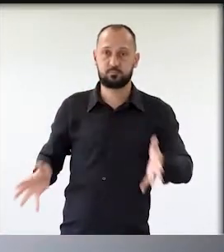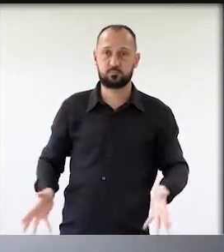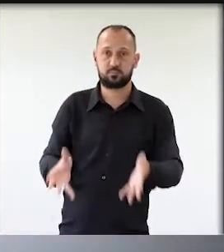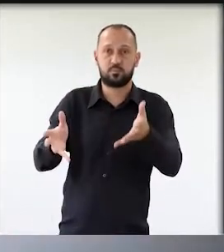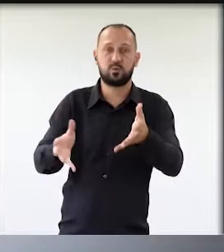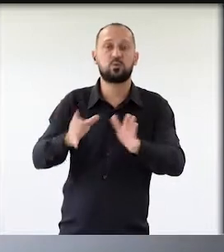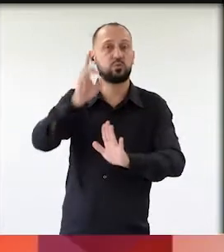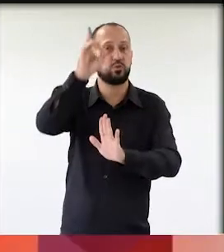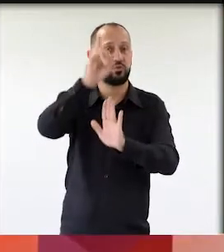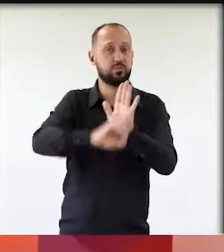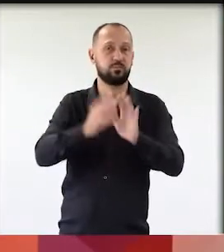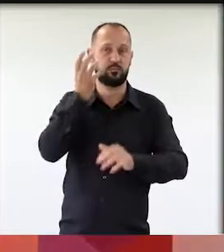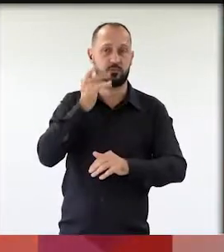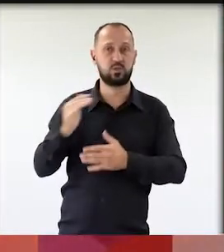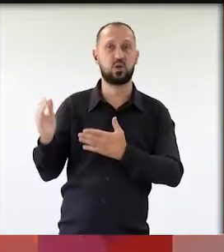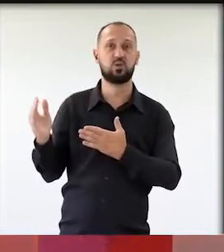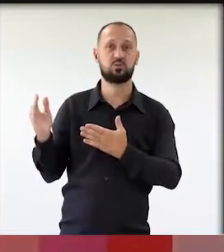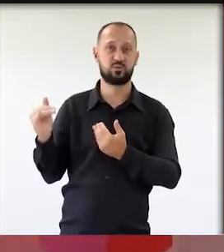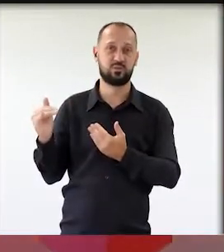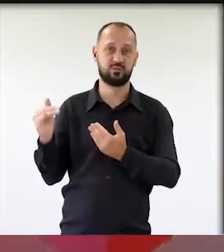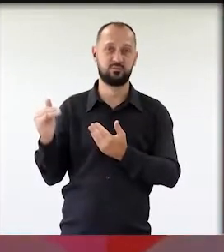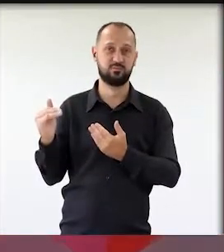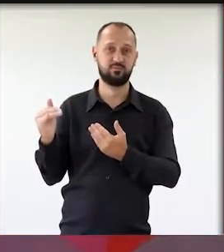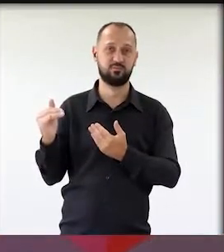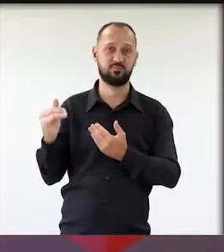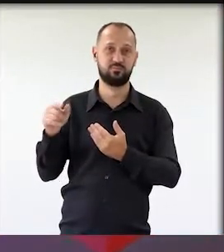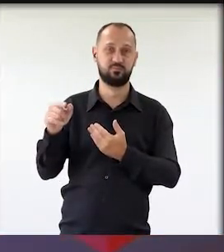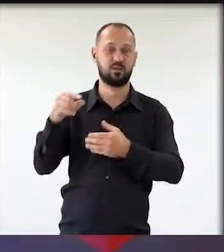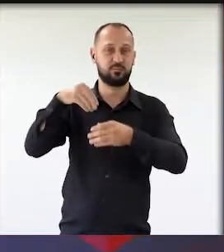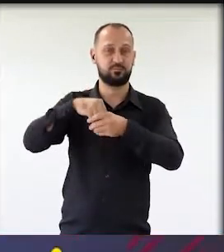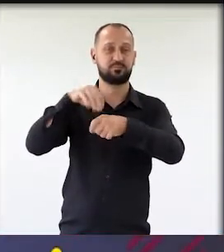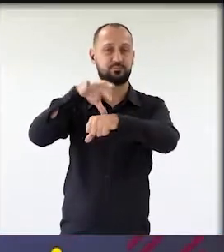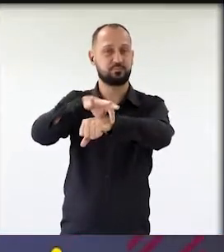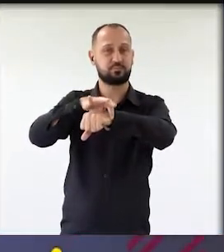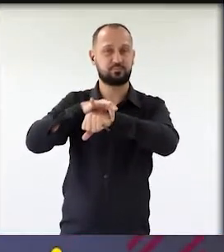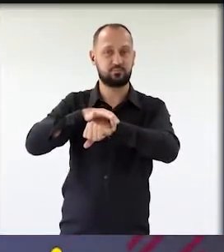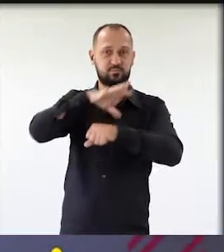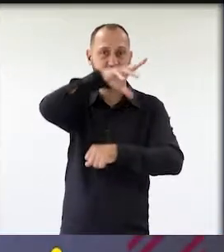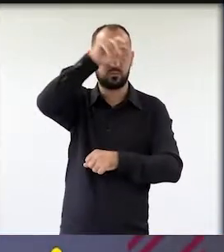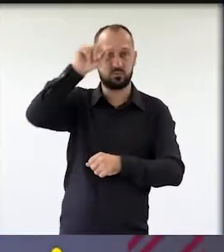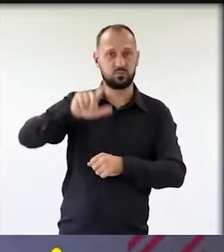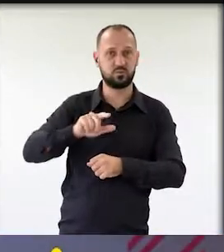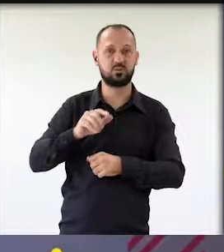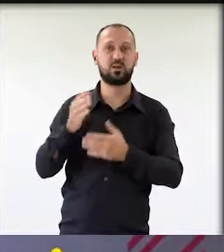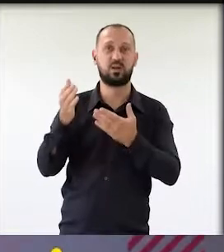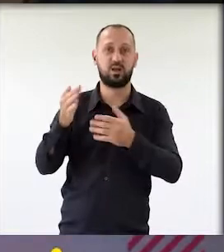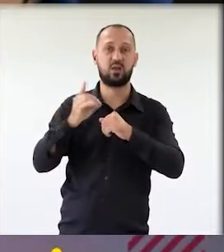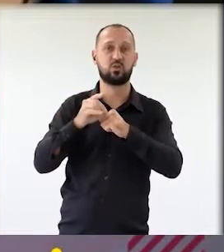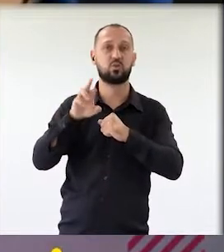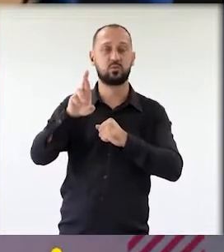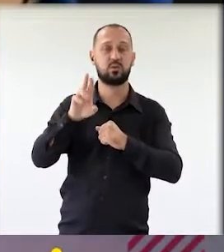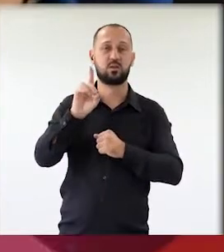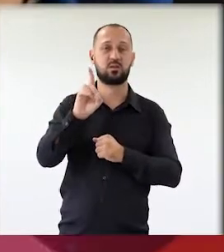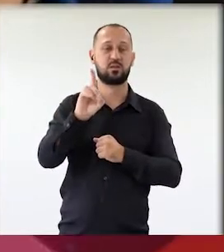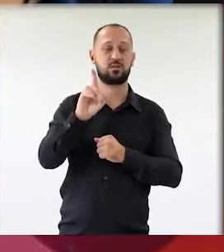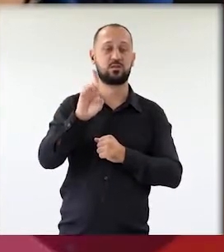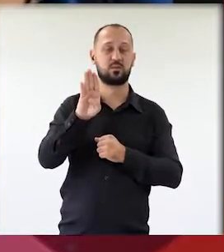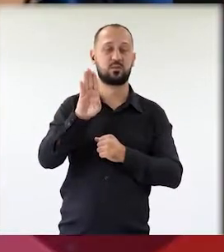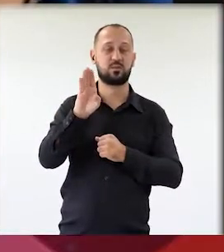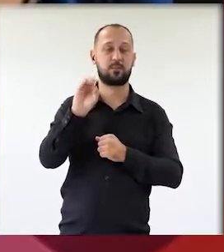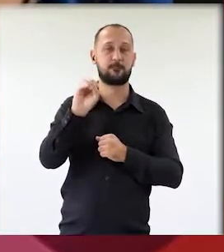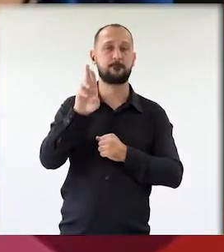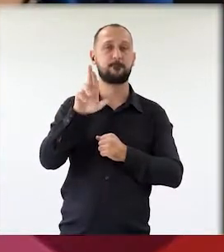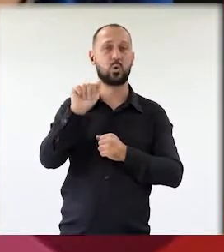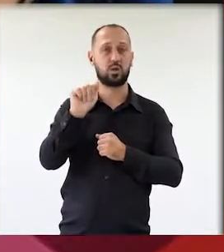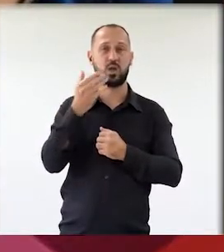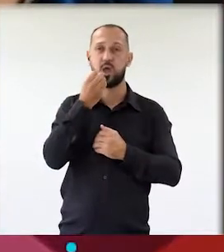Institucional de Promoção e Defesa dos Direitos da Criança e do Adolescente, da Defensoria Pública de Mato Grosso do Sul, a doutora